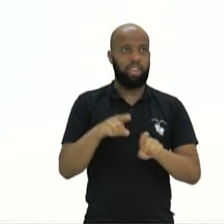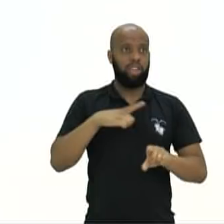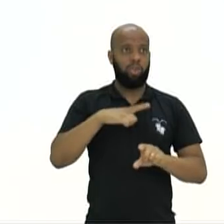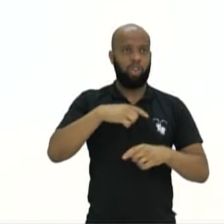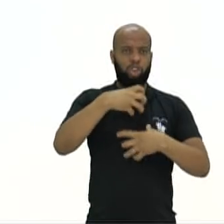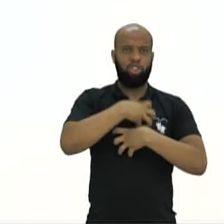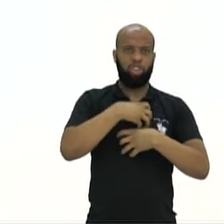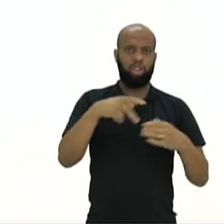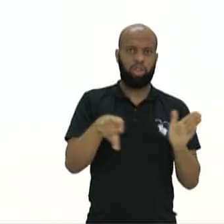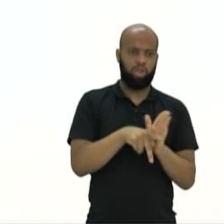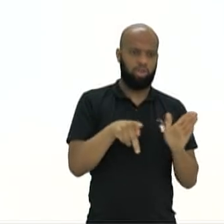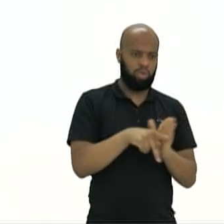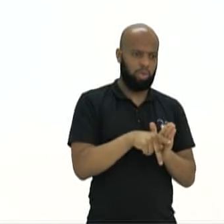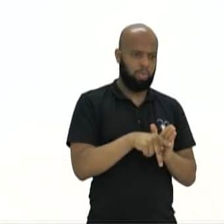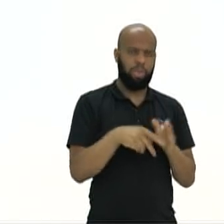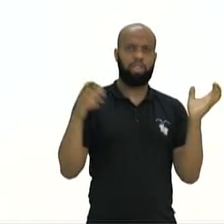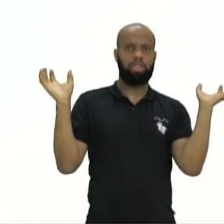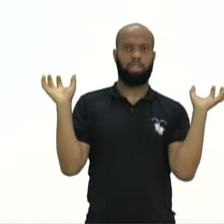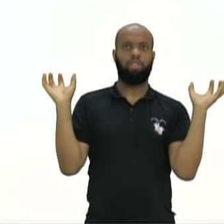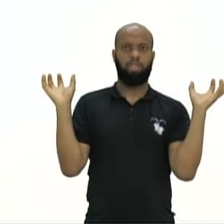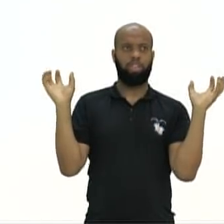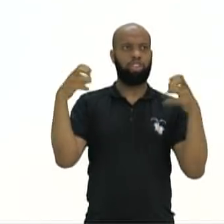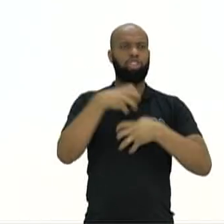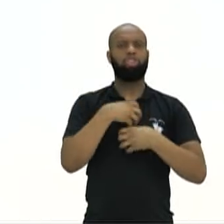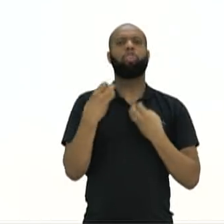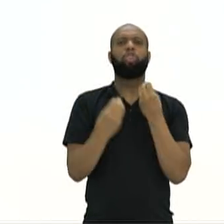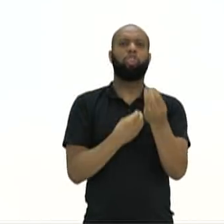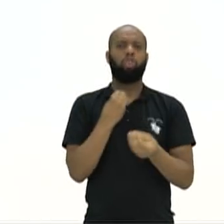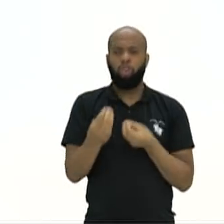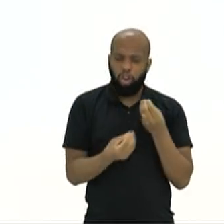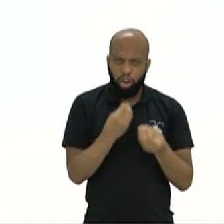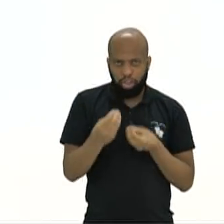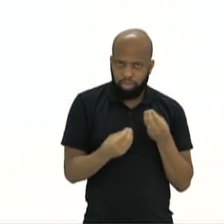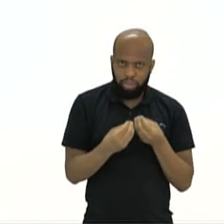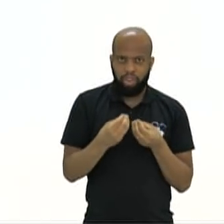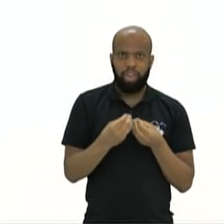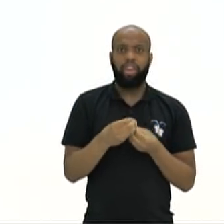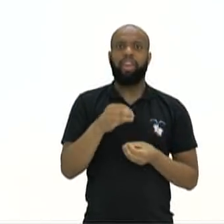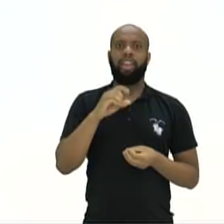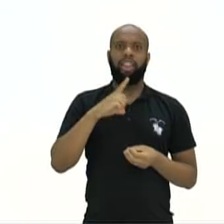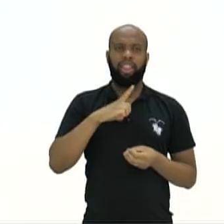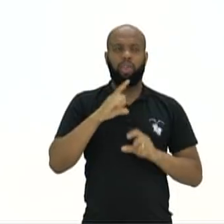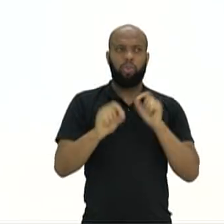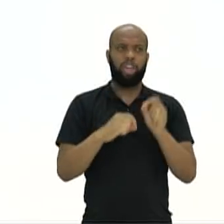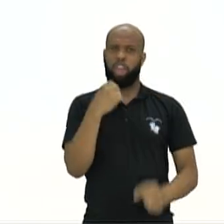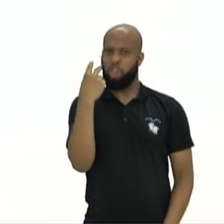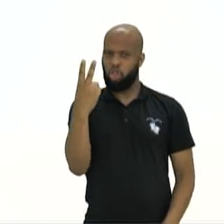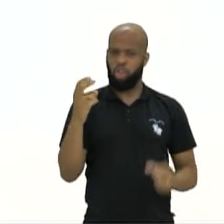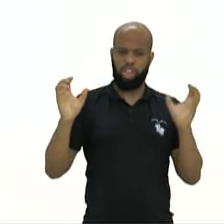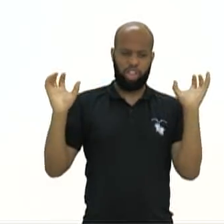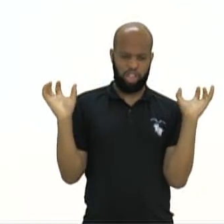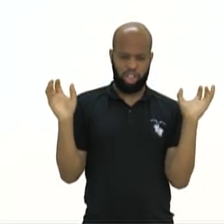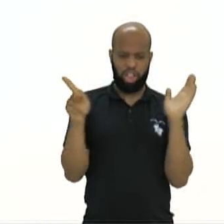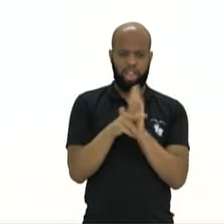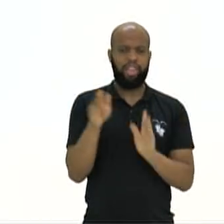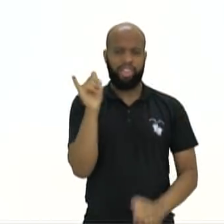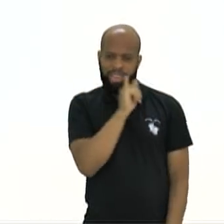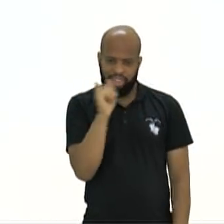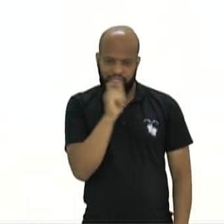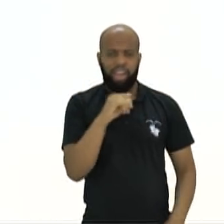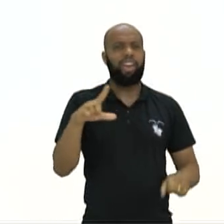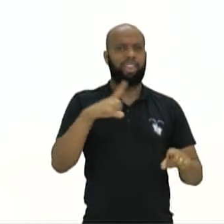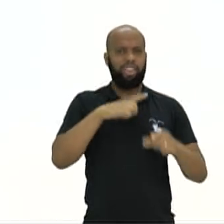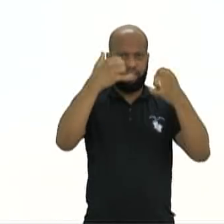das torres, a altura, se é barroca, se é gótica, se for 2 torres, não sei o que, é de origem italiana. Tem